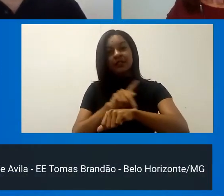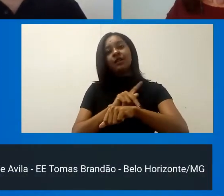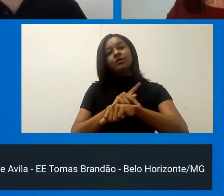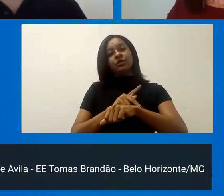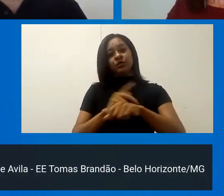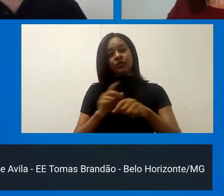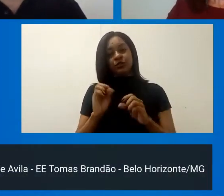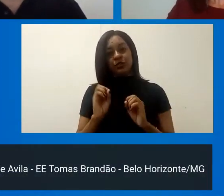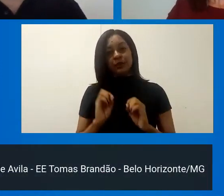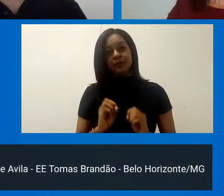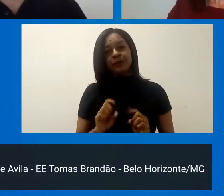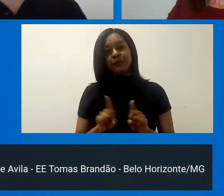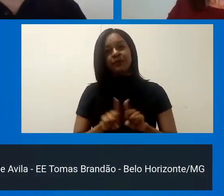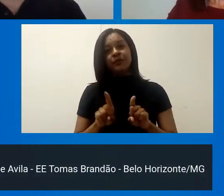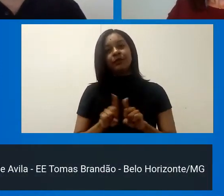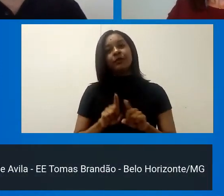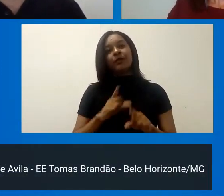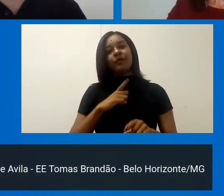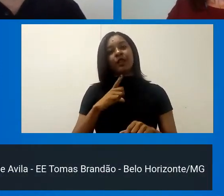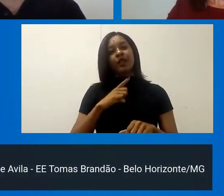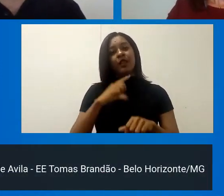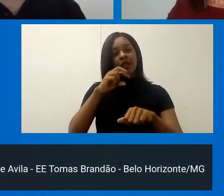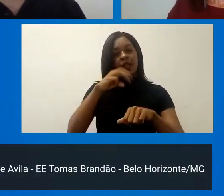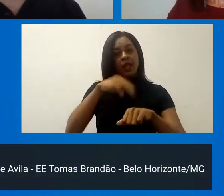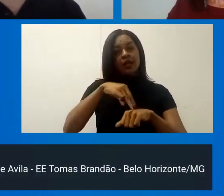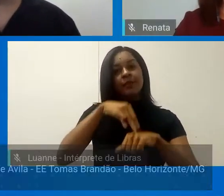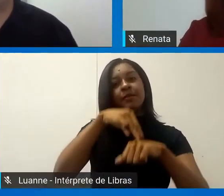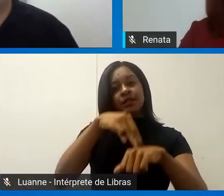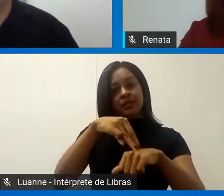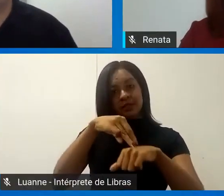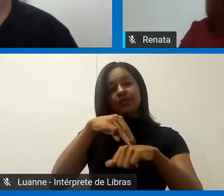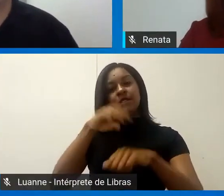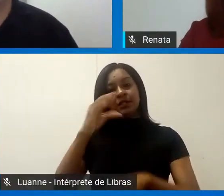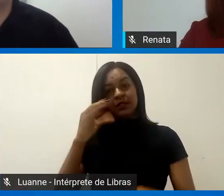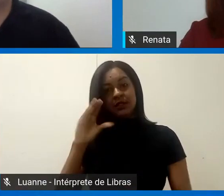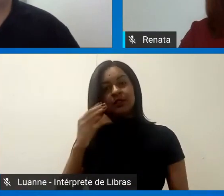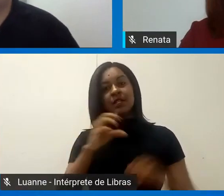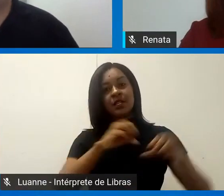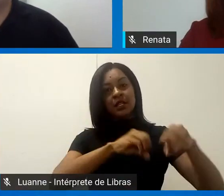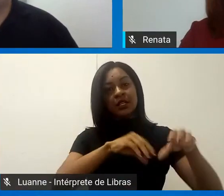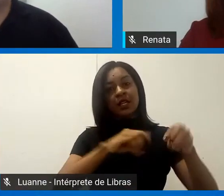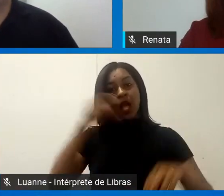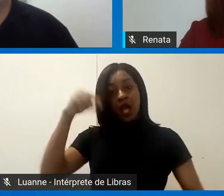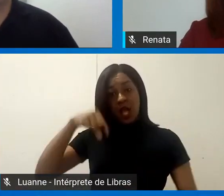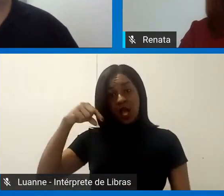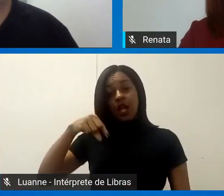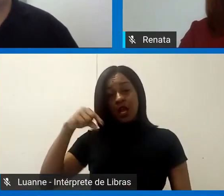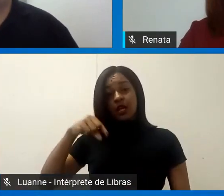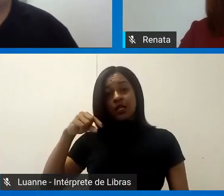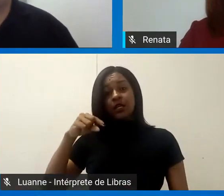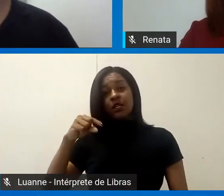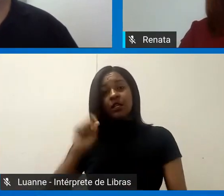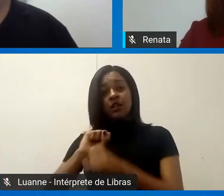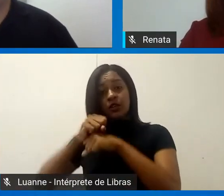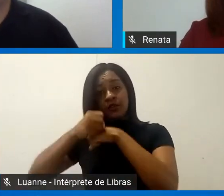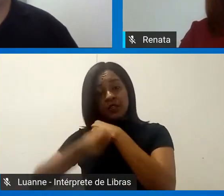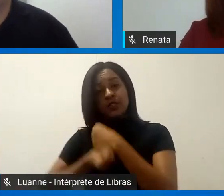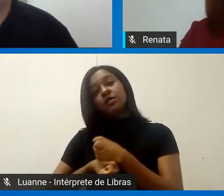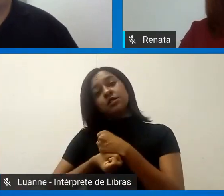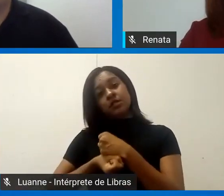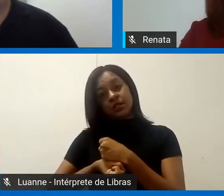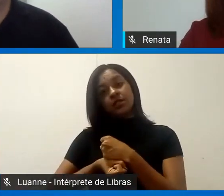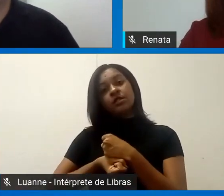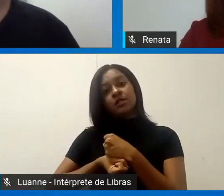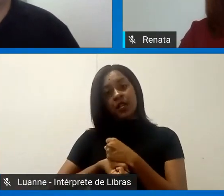possui mestrado em ciências pelo programa de pós-graduação em educação aqui da faculdade de Filosofia Ciências e Letras preto da